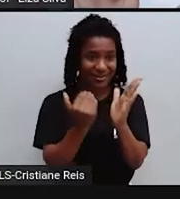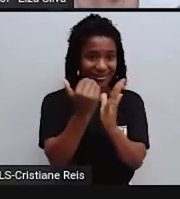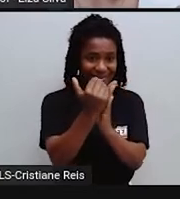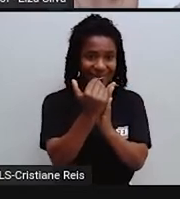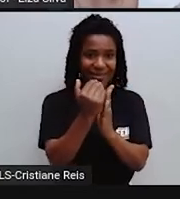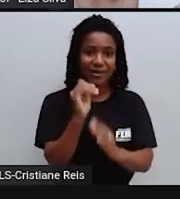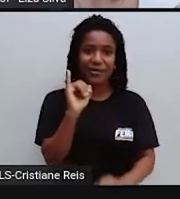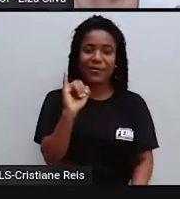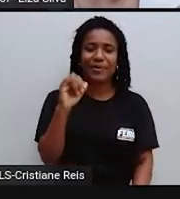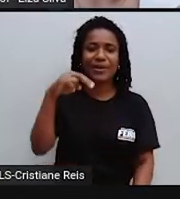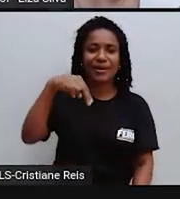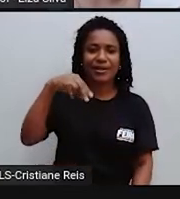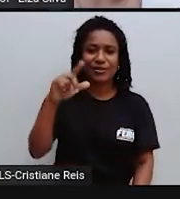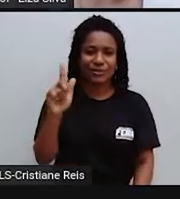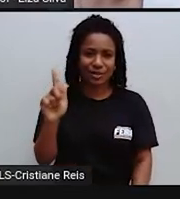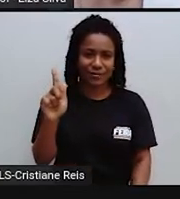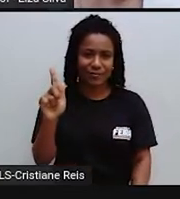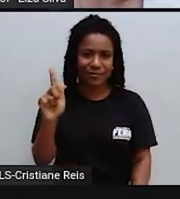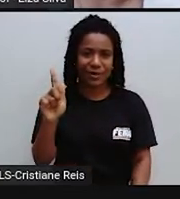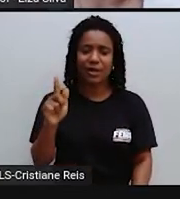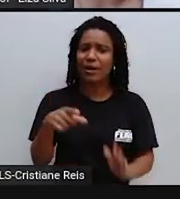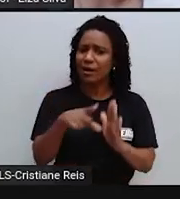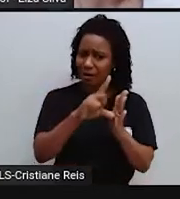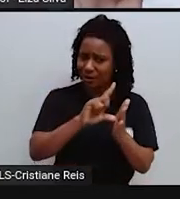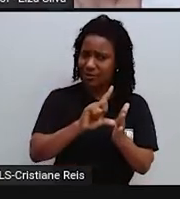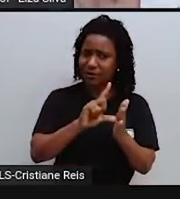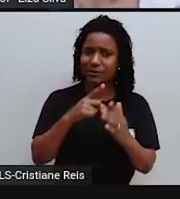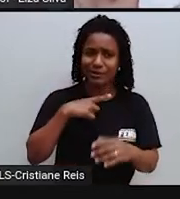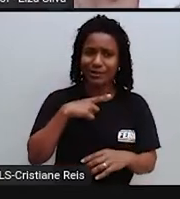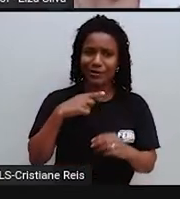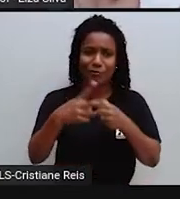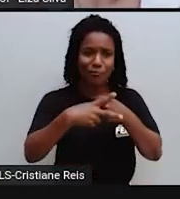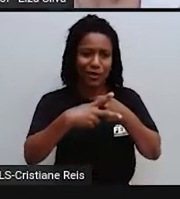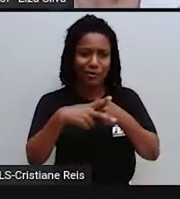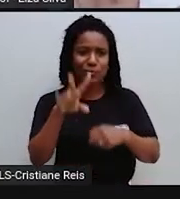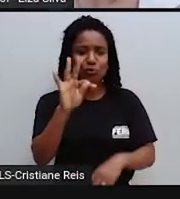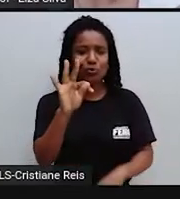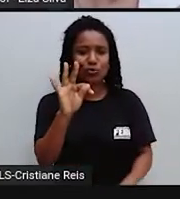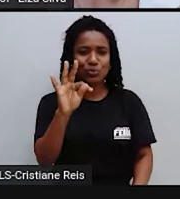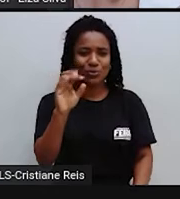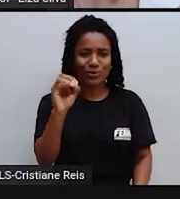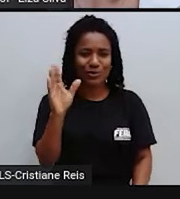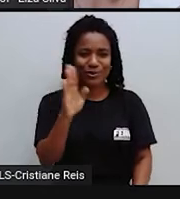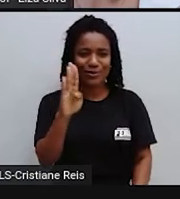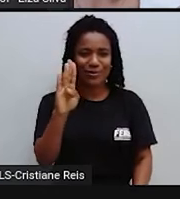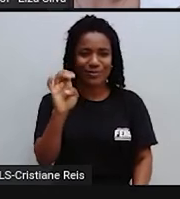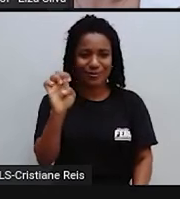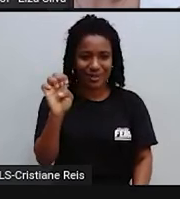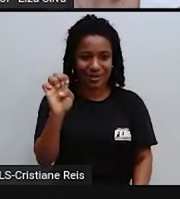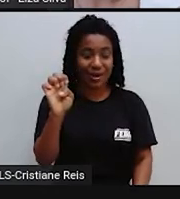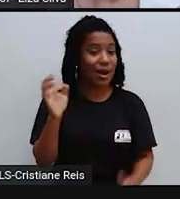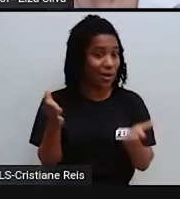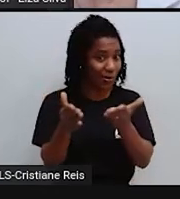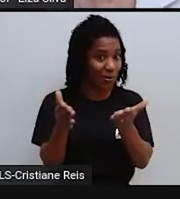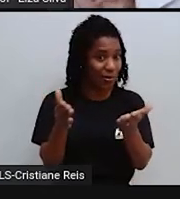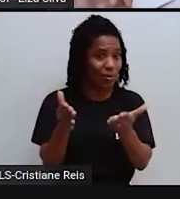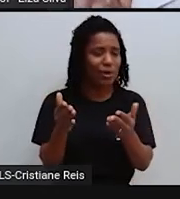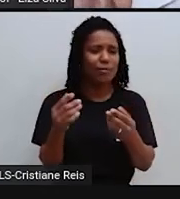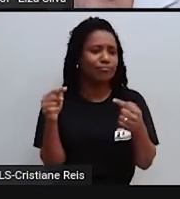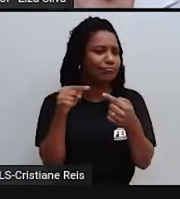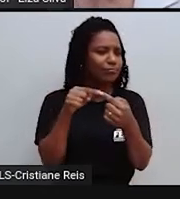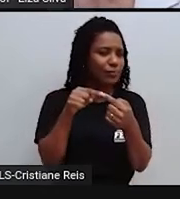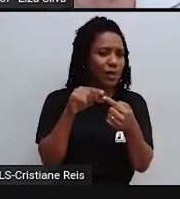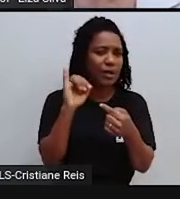antes desse verbo, nós temos o uso do verbo to be. É sobre isso que nós vamos aprofundar durante a nossa aula. E